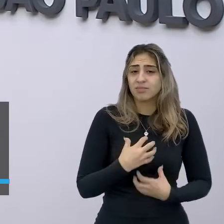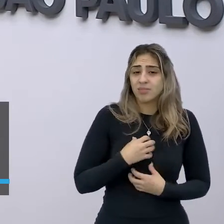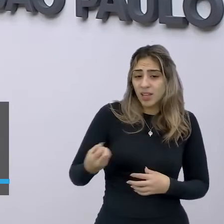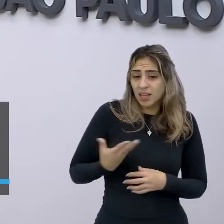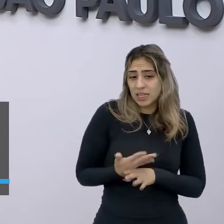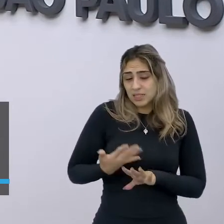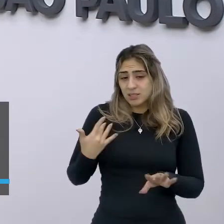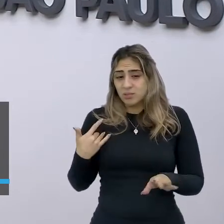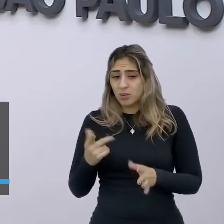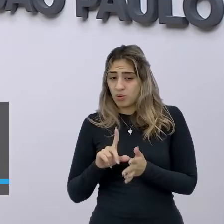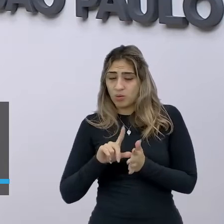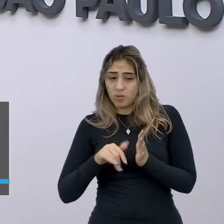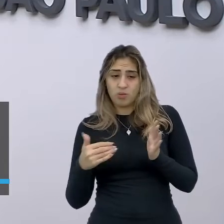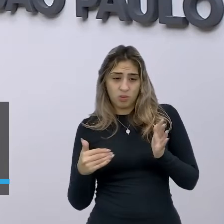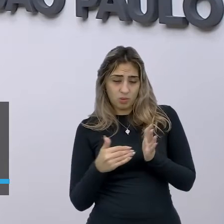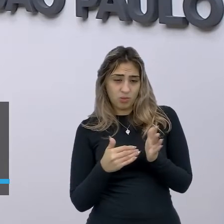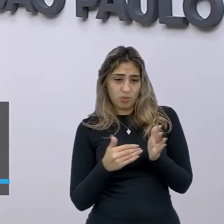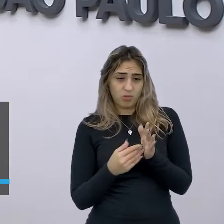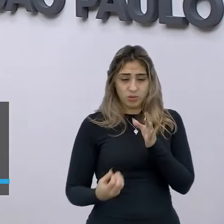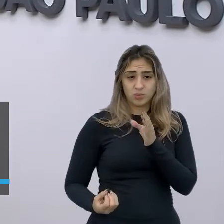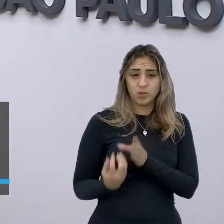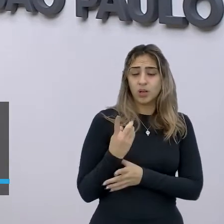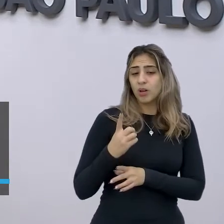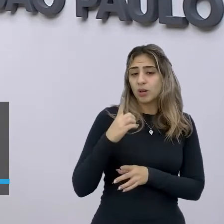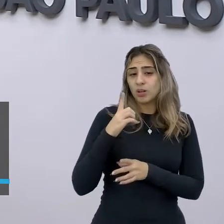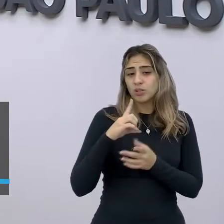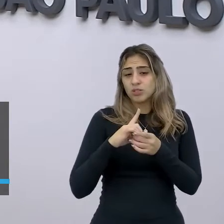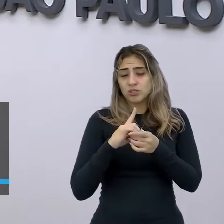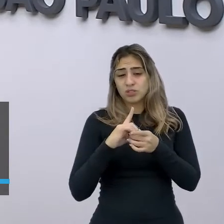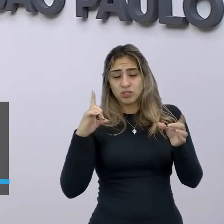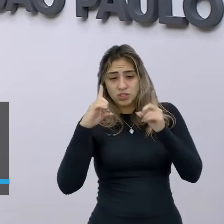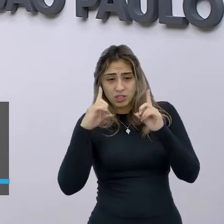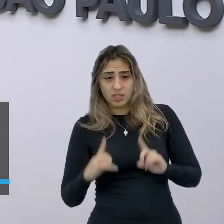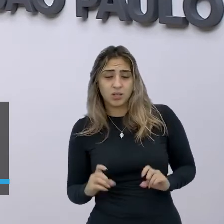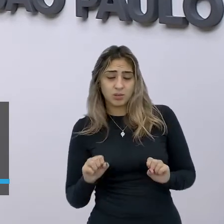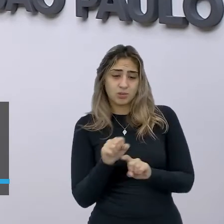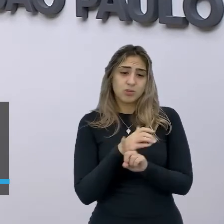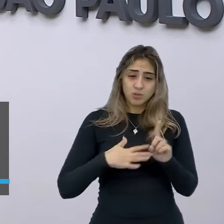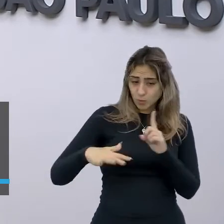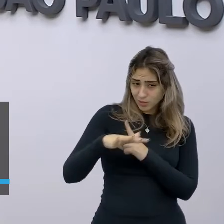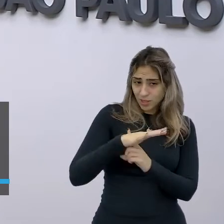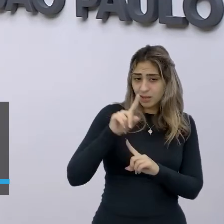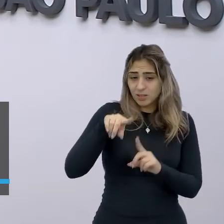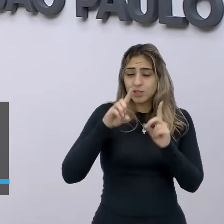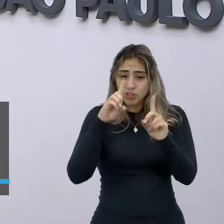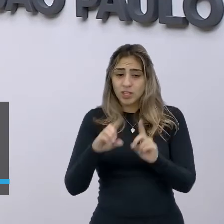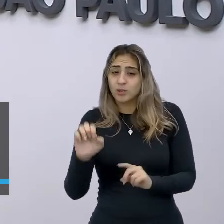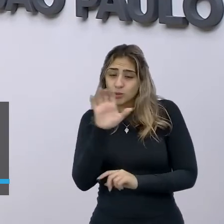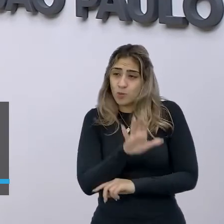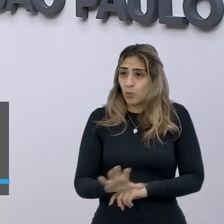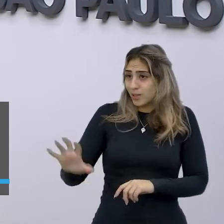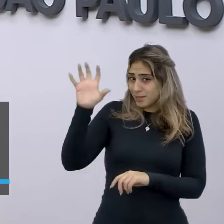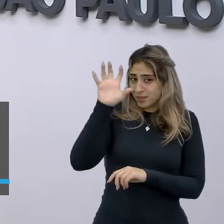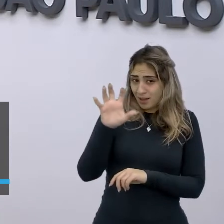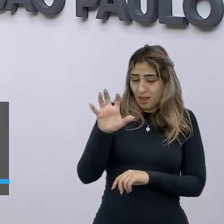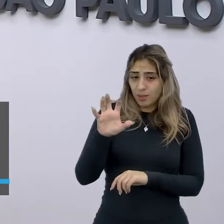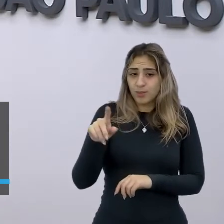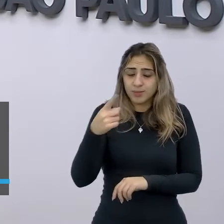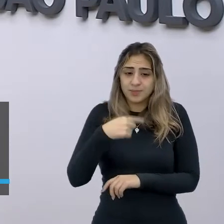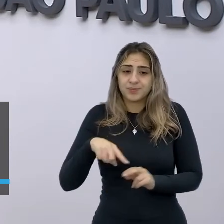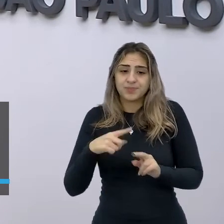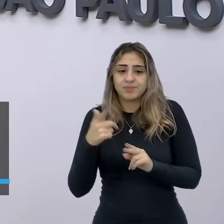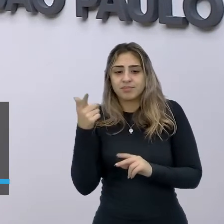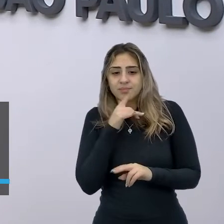mais tarde, por último, surgiram os direitos sociais, que são esses direitos do Estado, né, que o